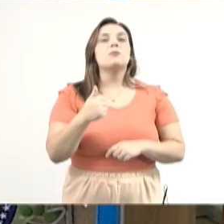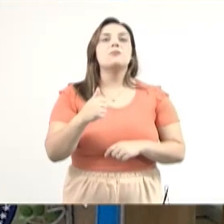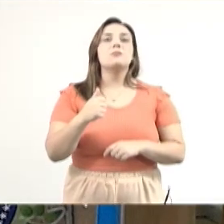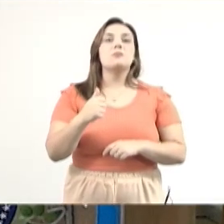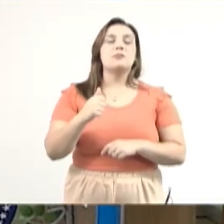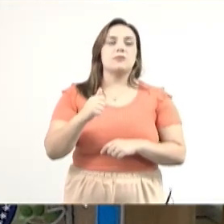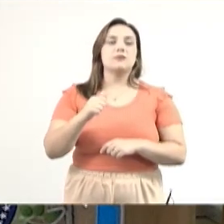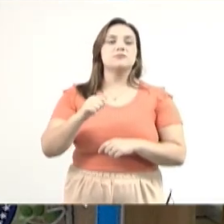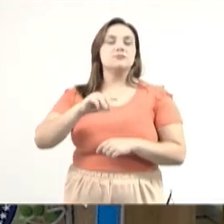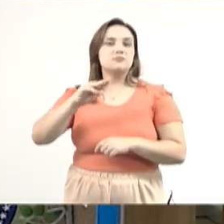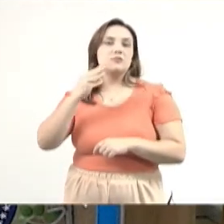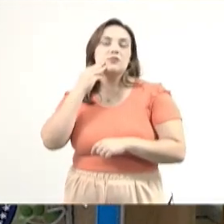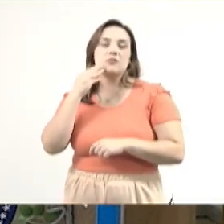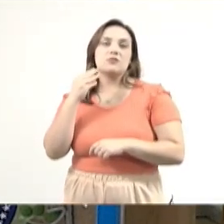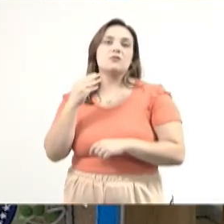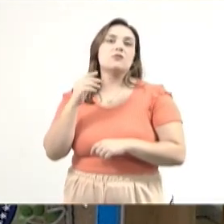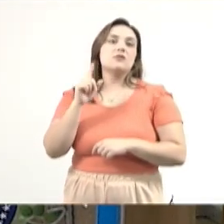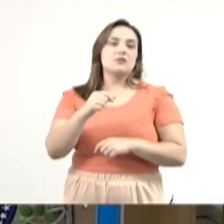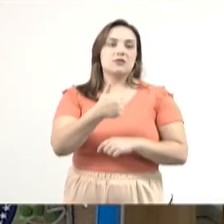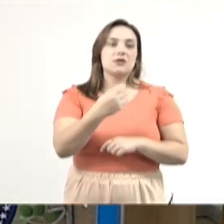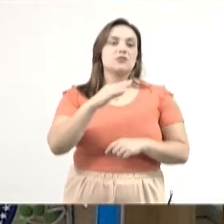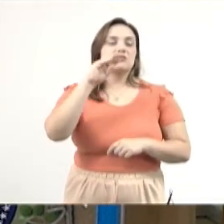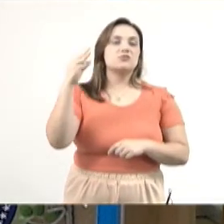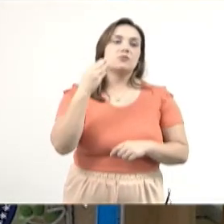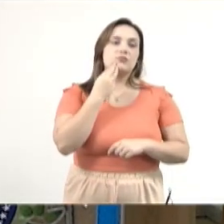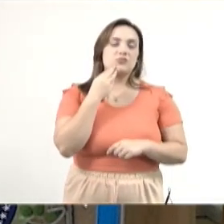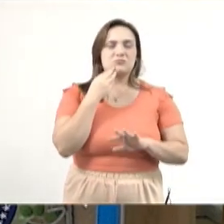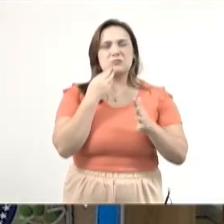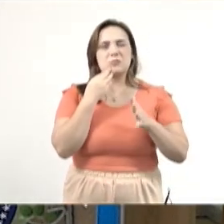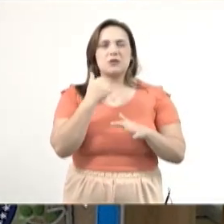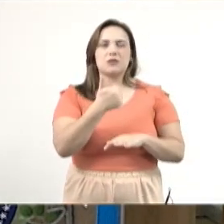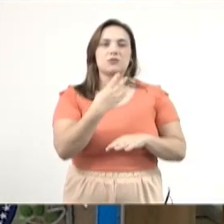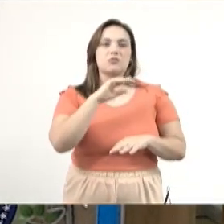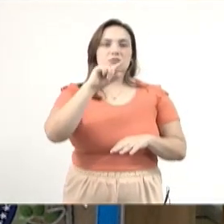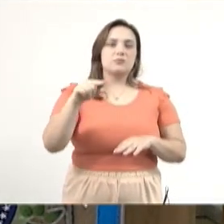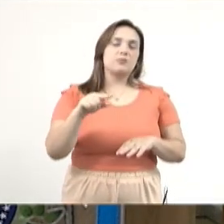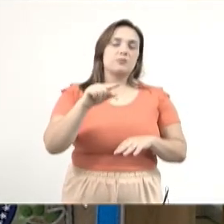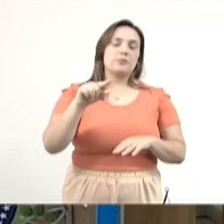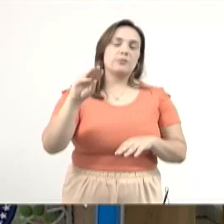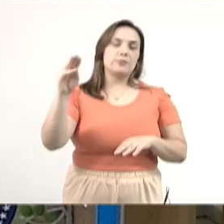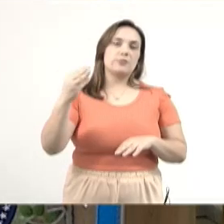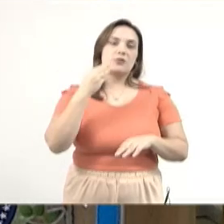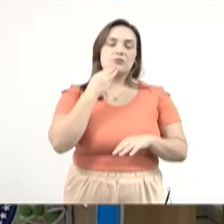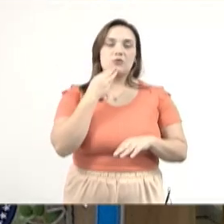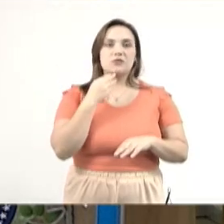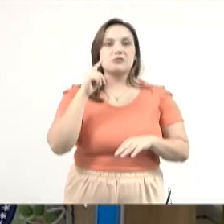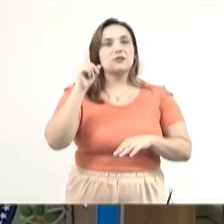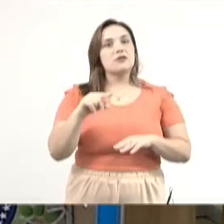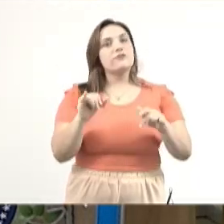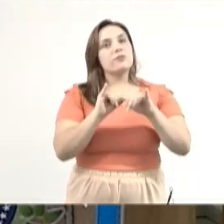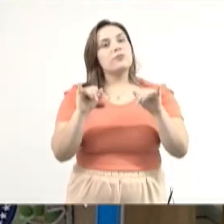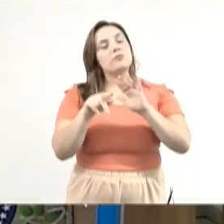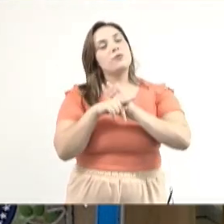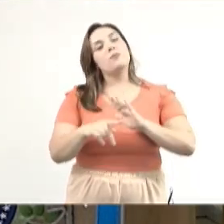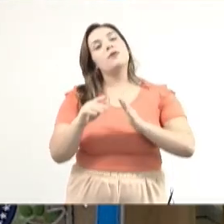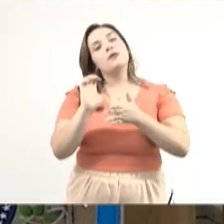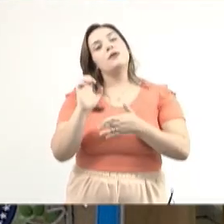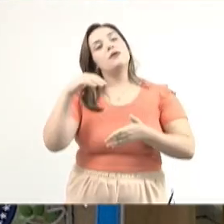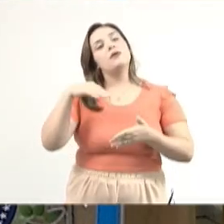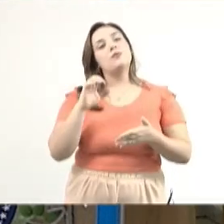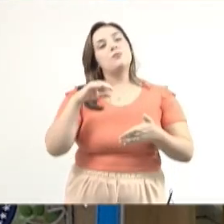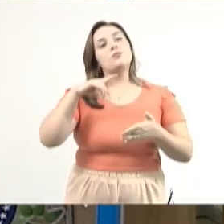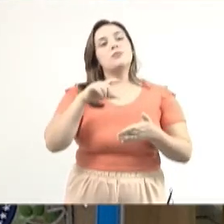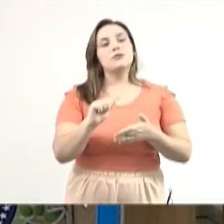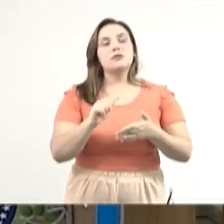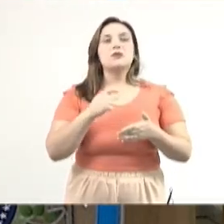situação dupla, né, 14 milhões, pouco mais de 14 milhões e meio de reais. Essas então são algumas informações sobre as emendas parlamentares